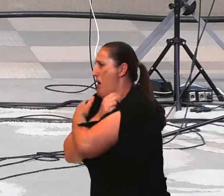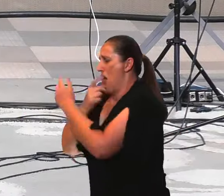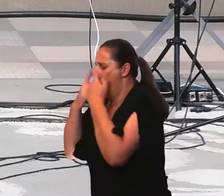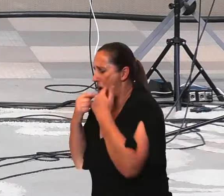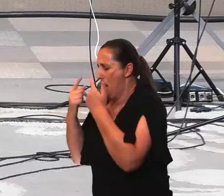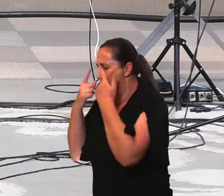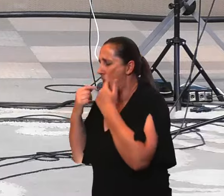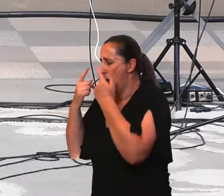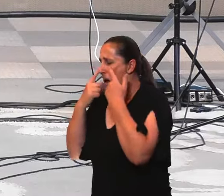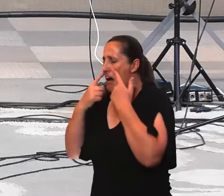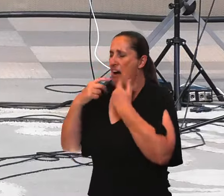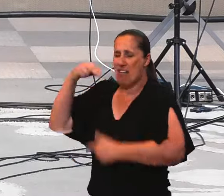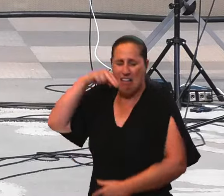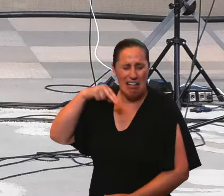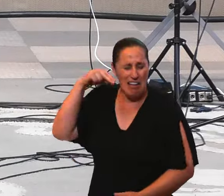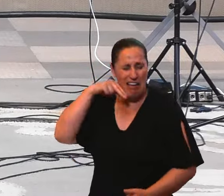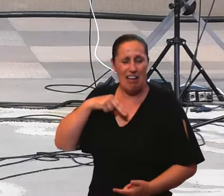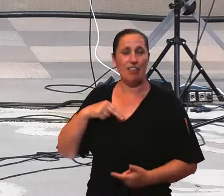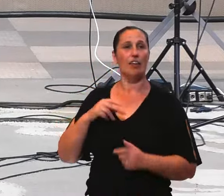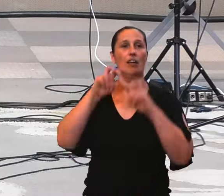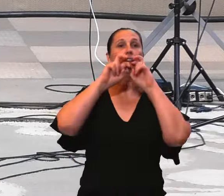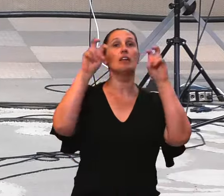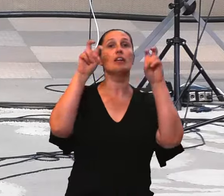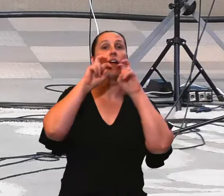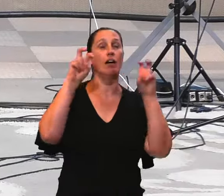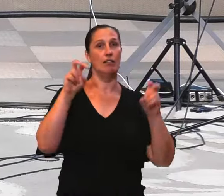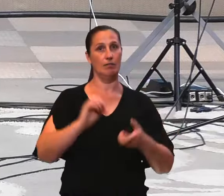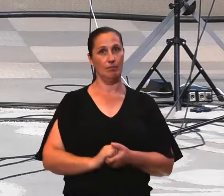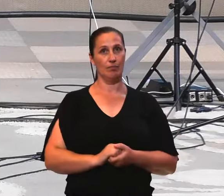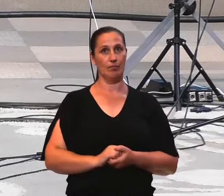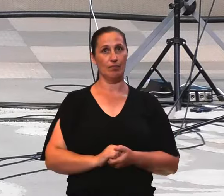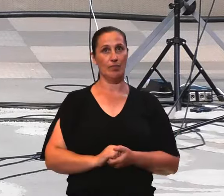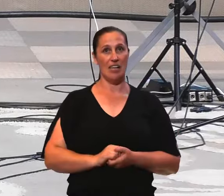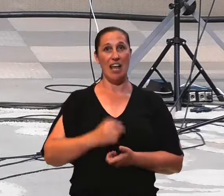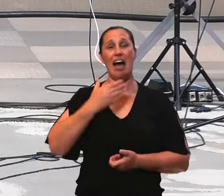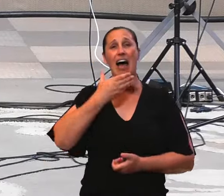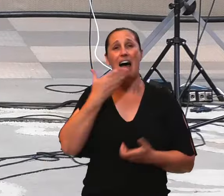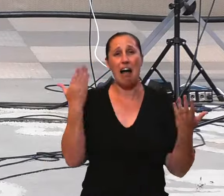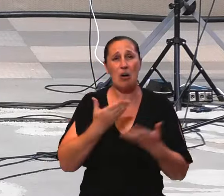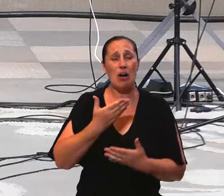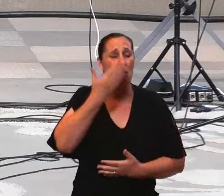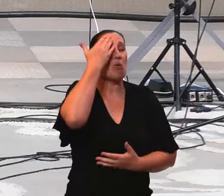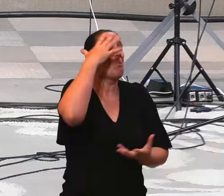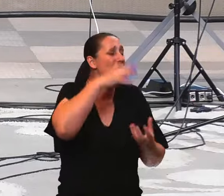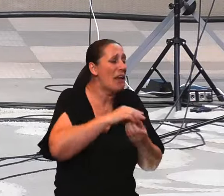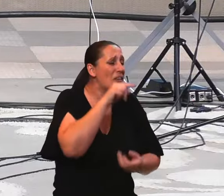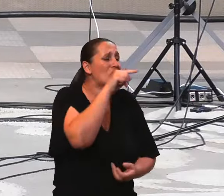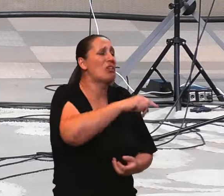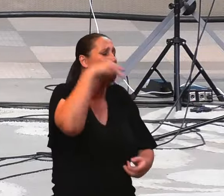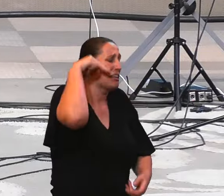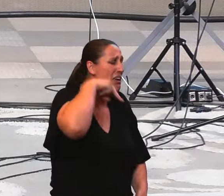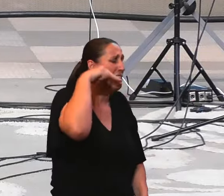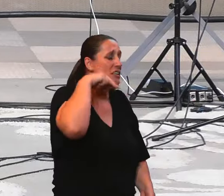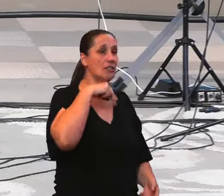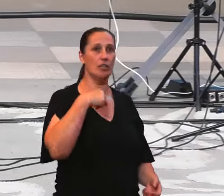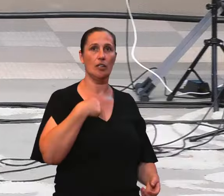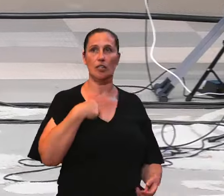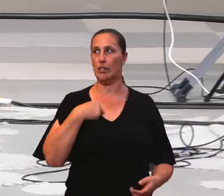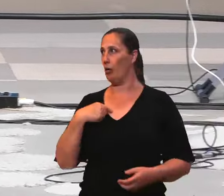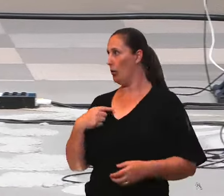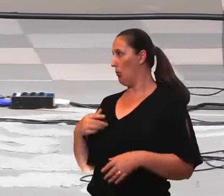fão n fão e gritava agora eu te entendo agora eu te entendo e eu fiquei